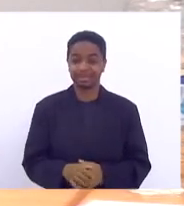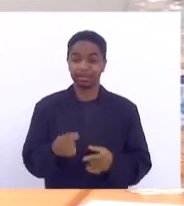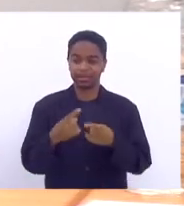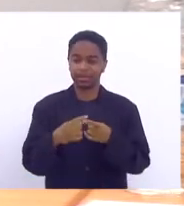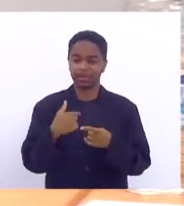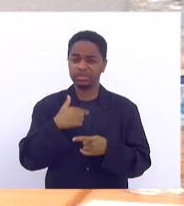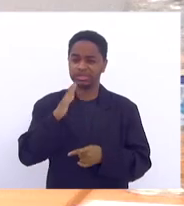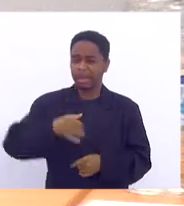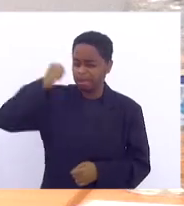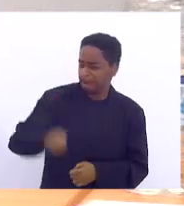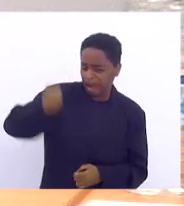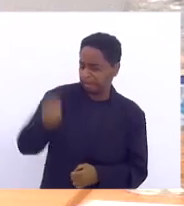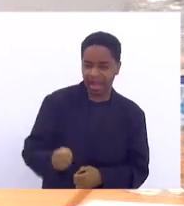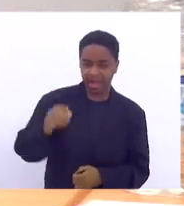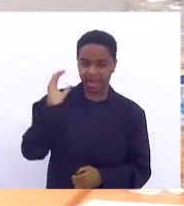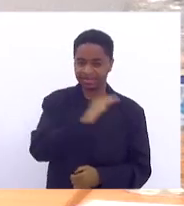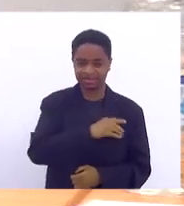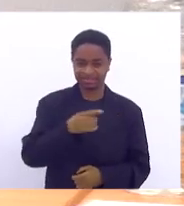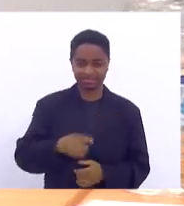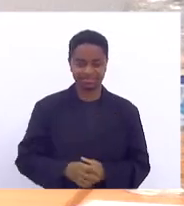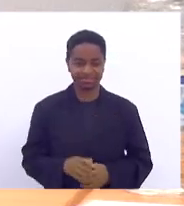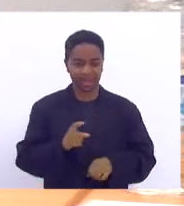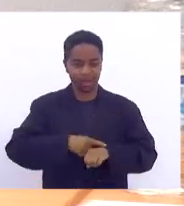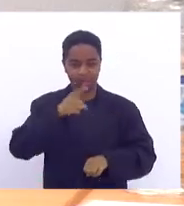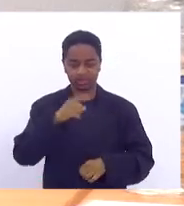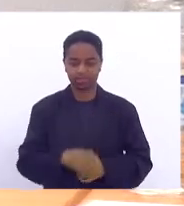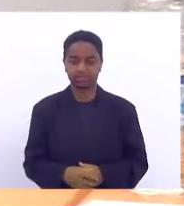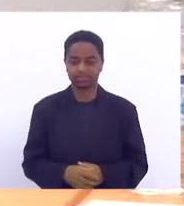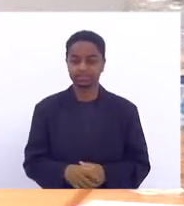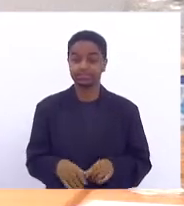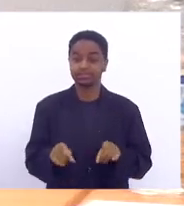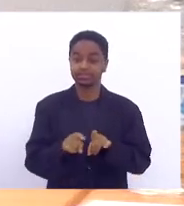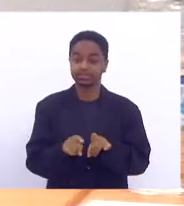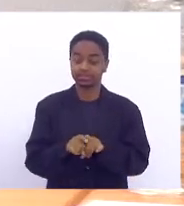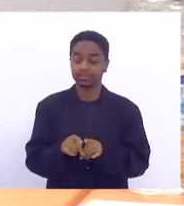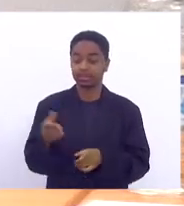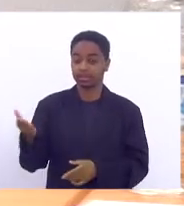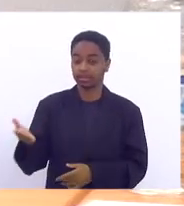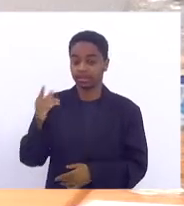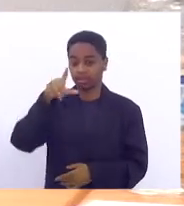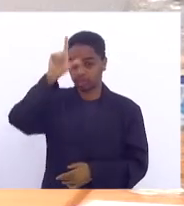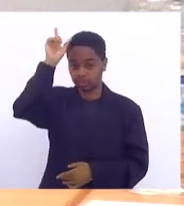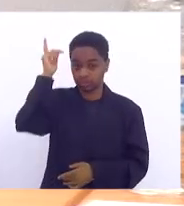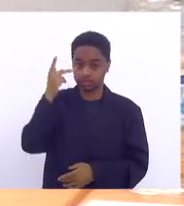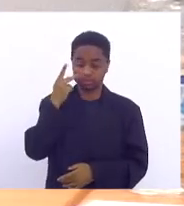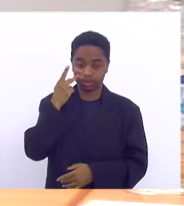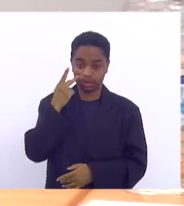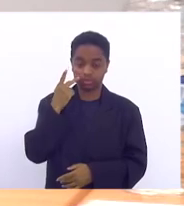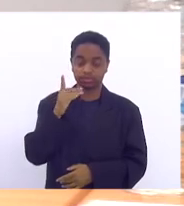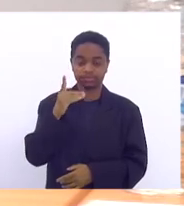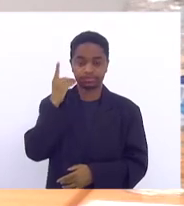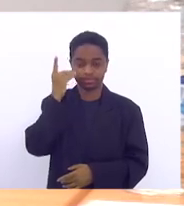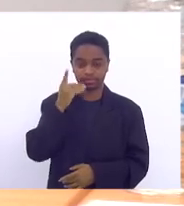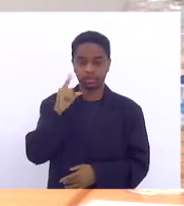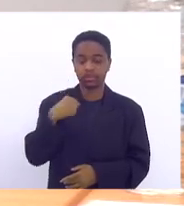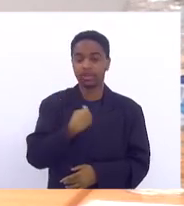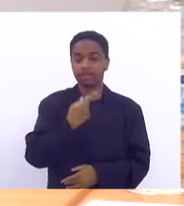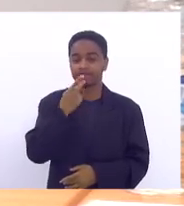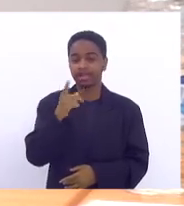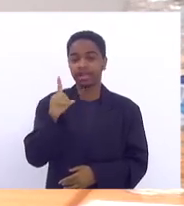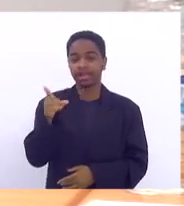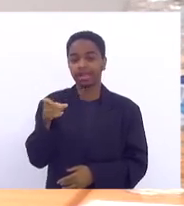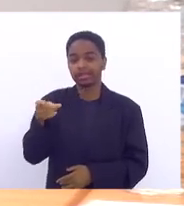socos na mesa a o queridíssimo Dr luí Paulo Deputado aqui a gente chama ele de decano